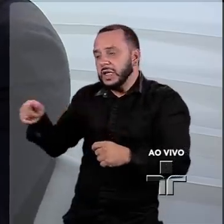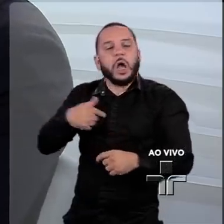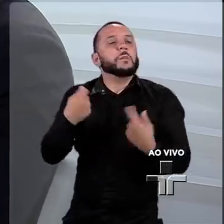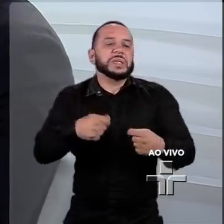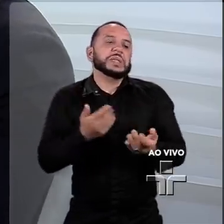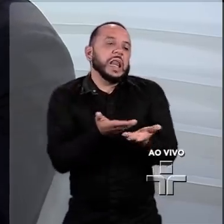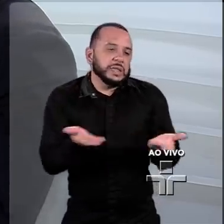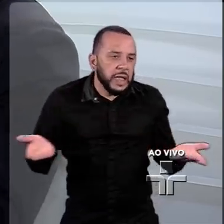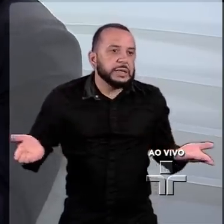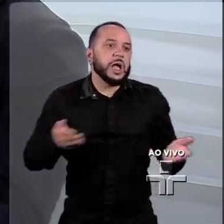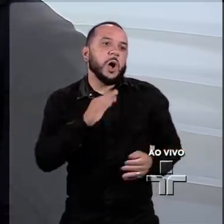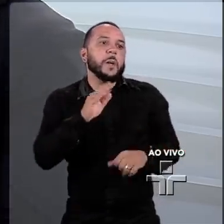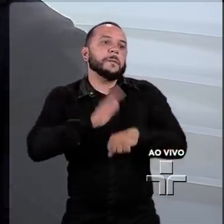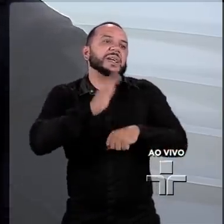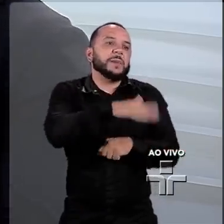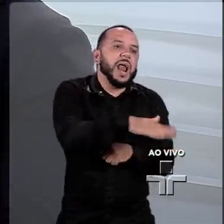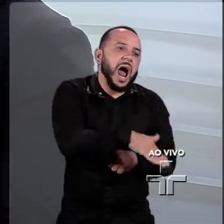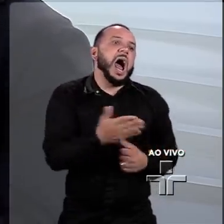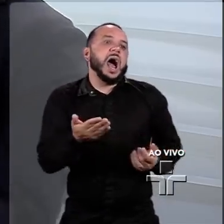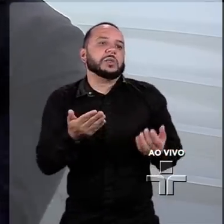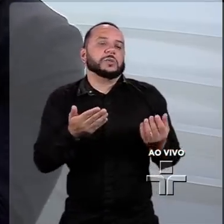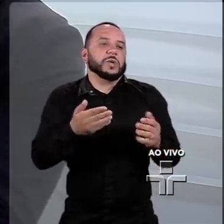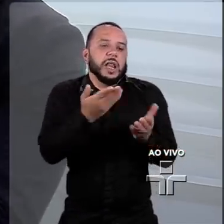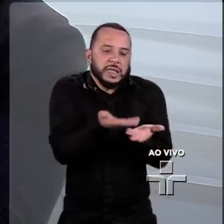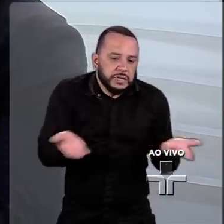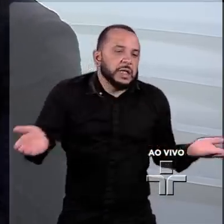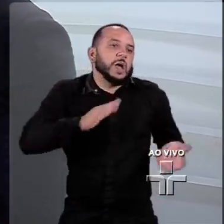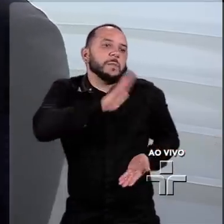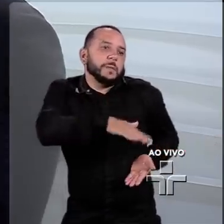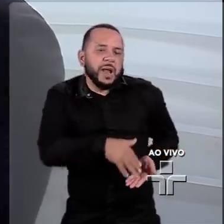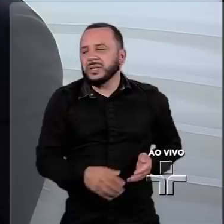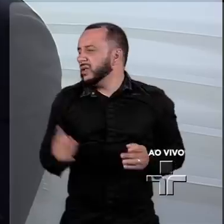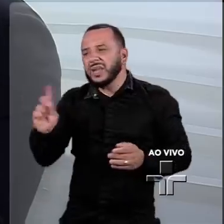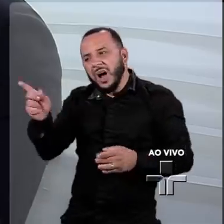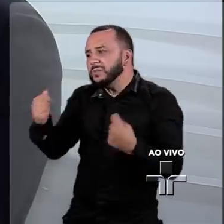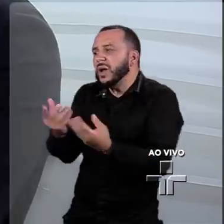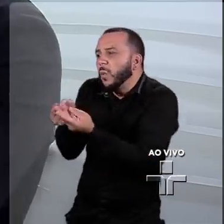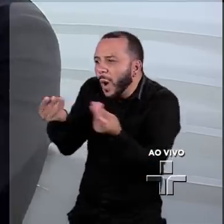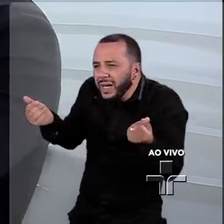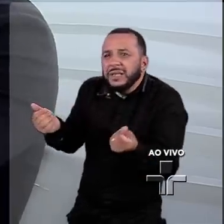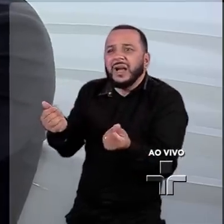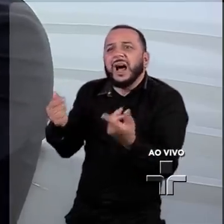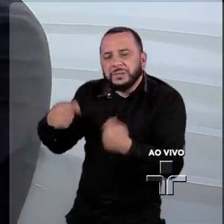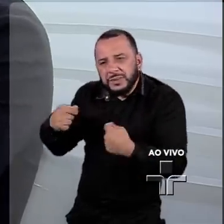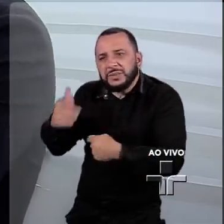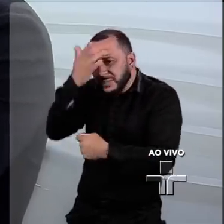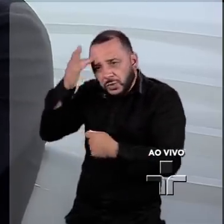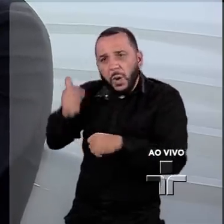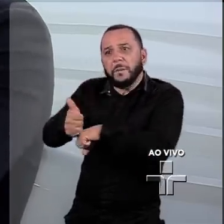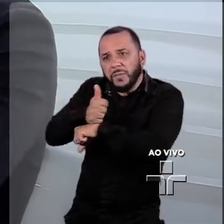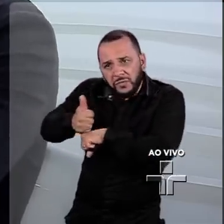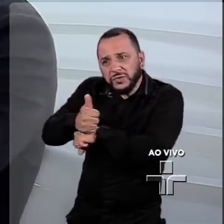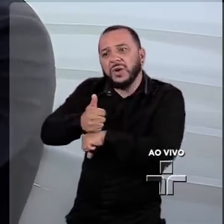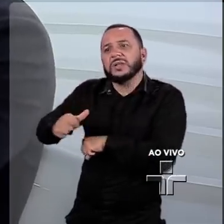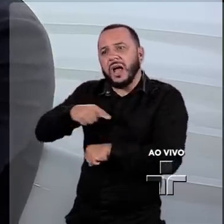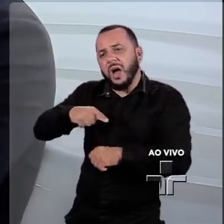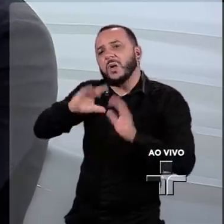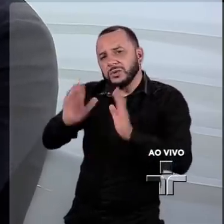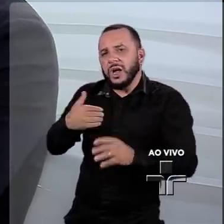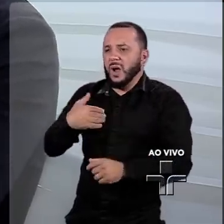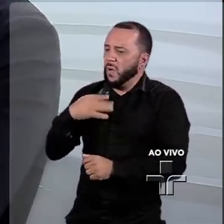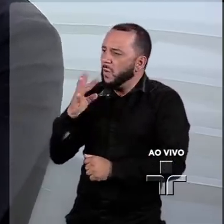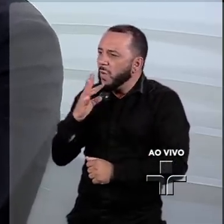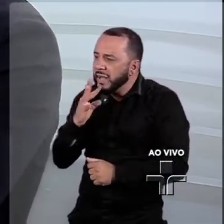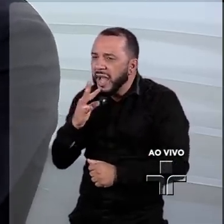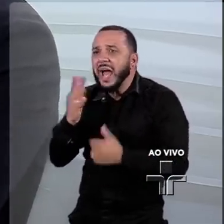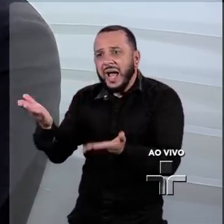precisava ser por preço, ou seja, o melhor preço apresentado era contratado. A gente insistia que precisava ser alguém que mostrasse um certo conhecimento, uma